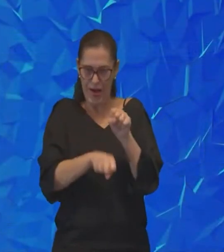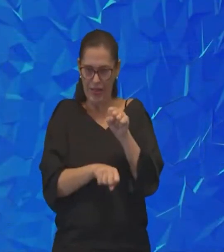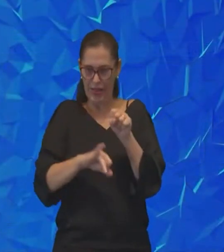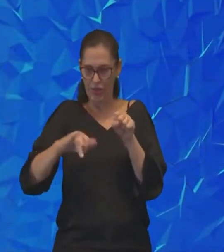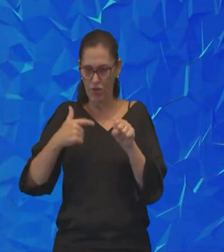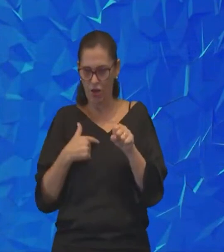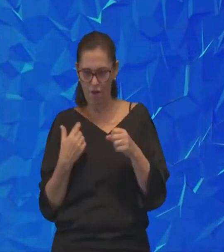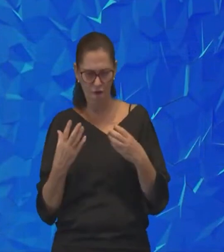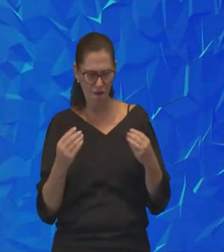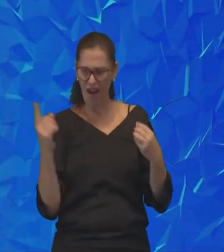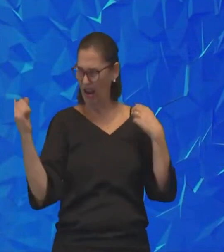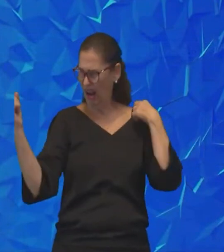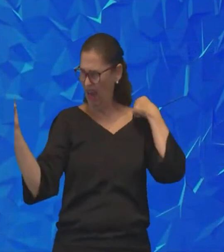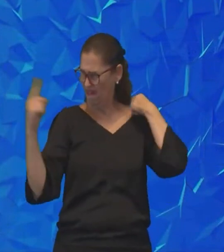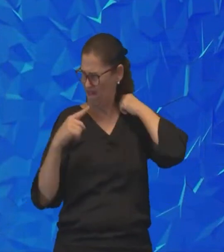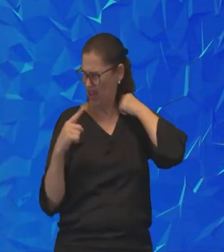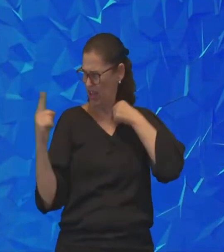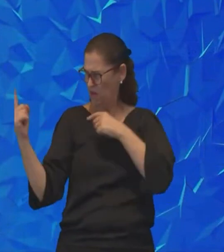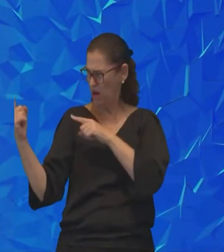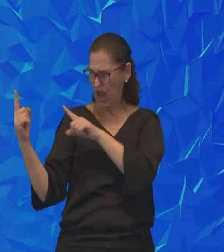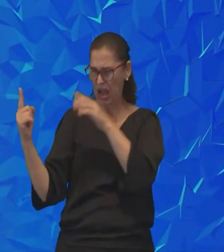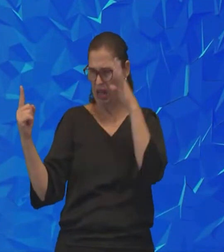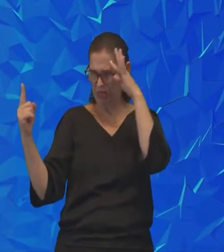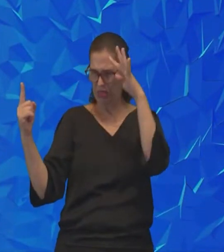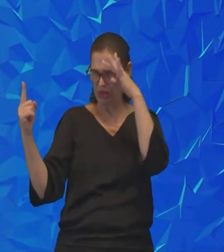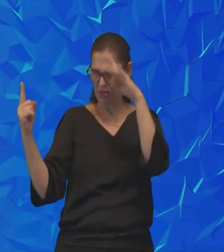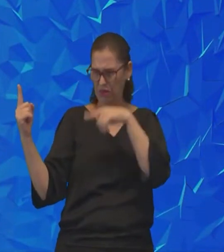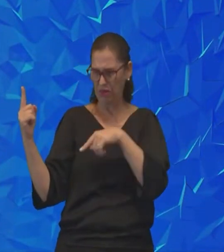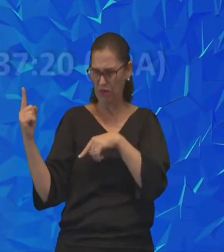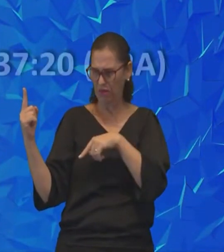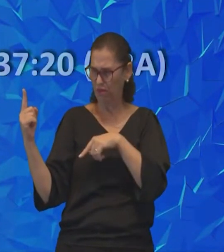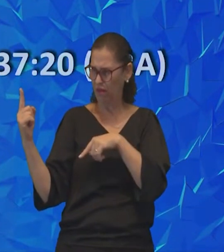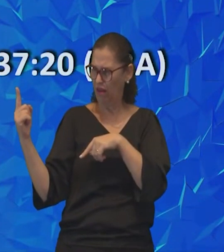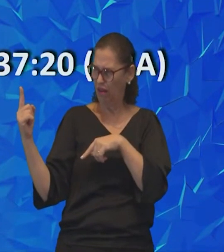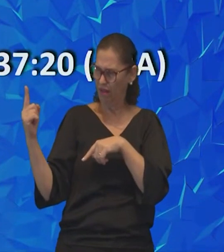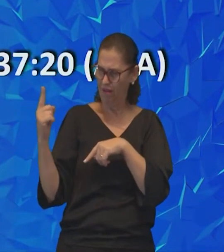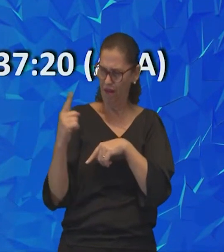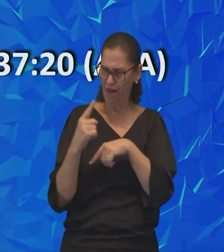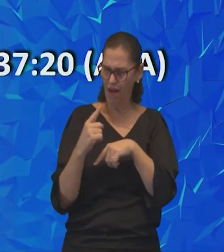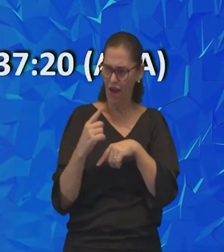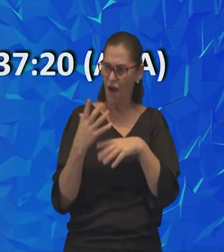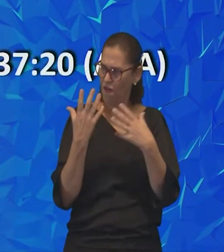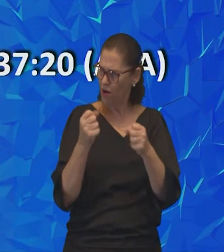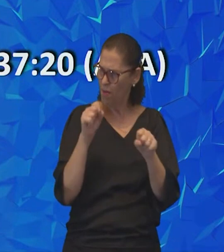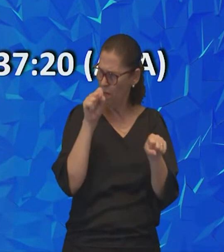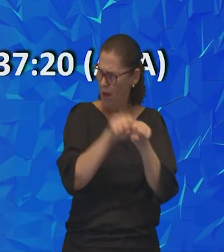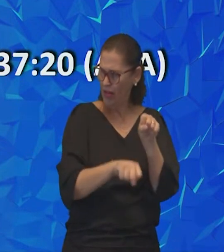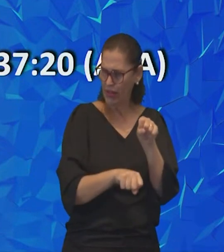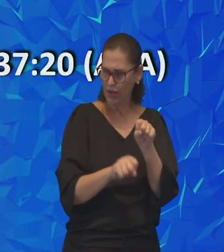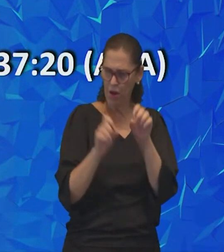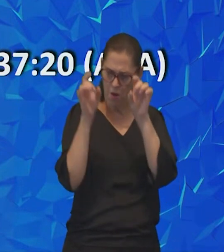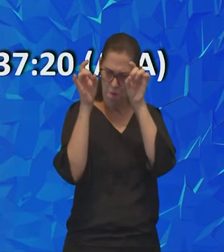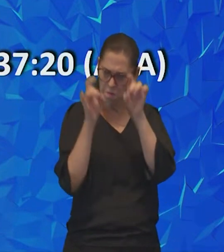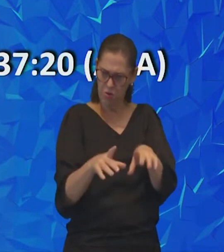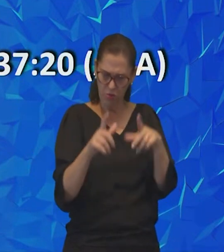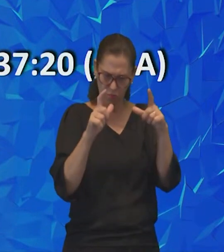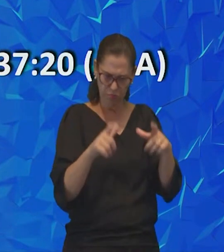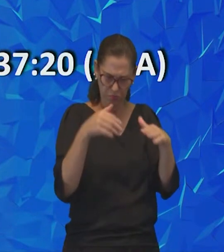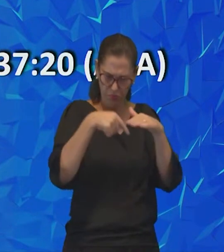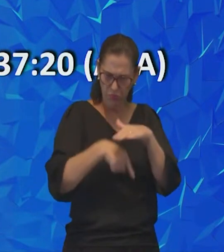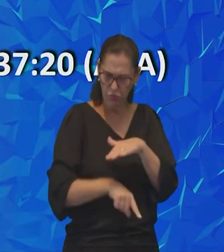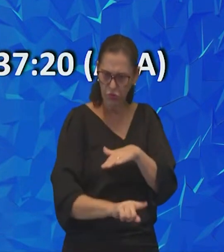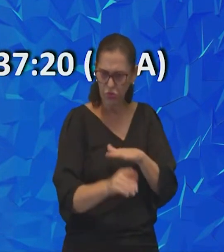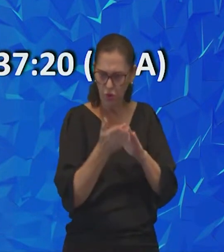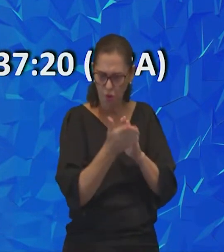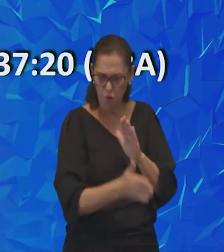ao outro: vem lá o tal sonhador. Vinde, pois, agora, matemo-lo e lancemo-lo numa destas